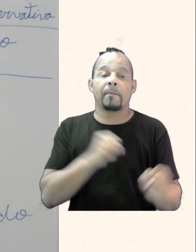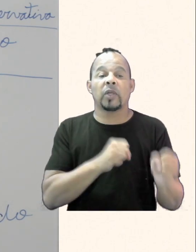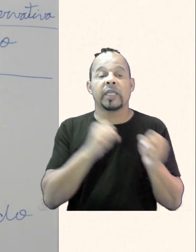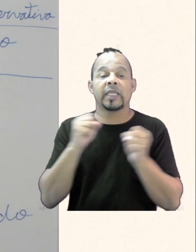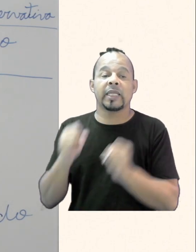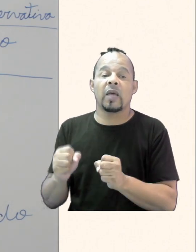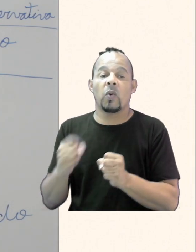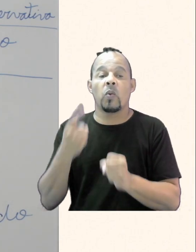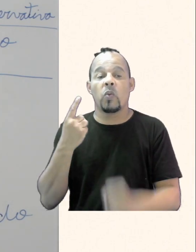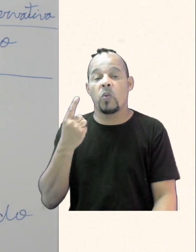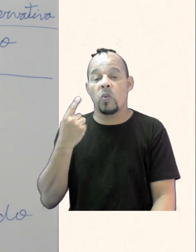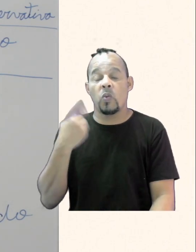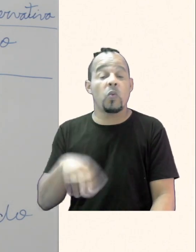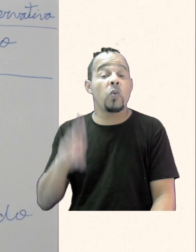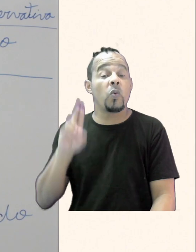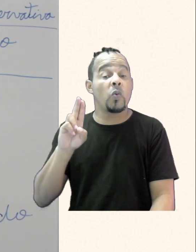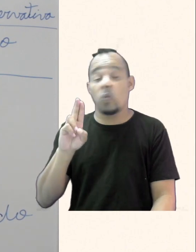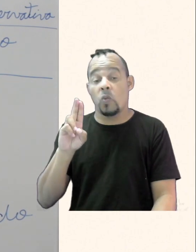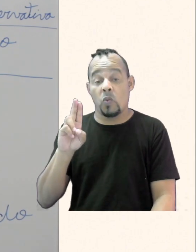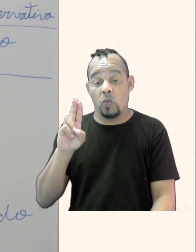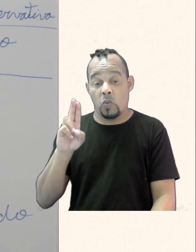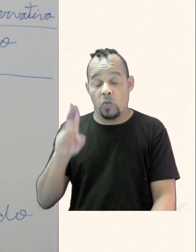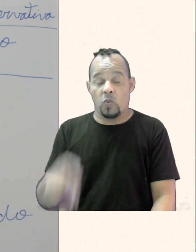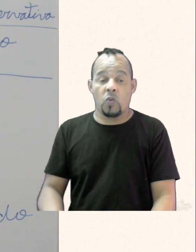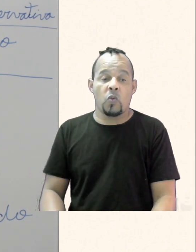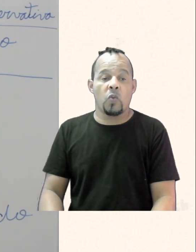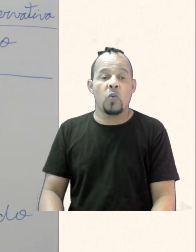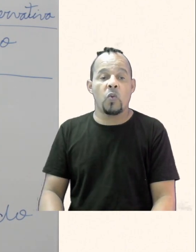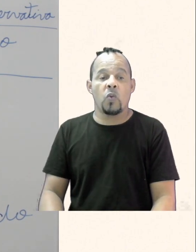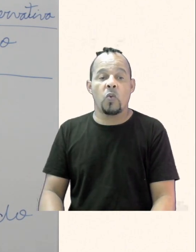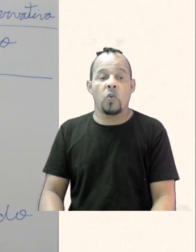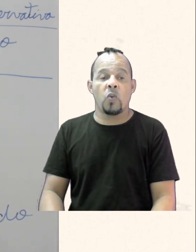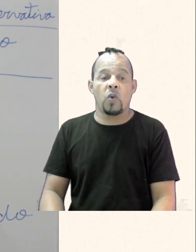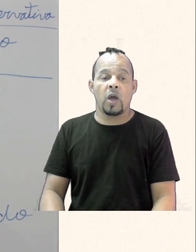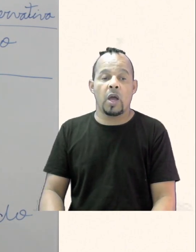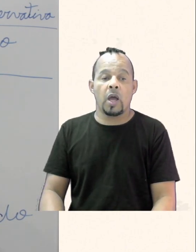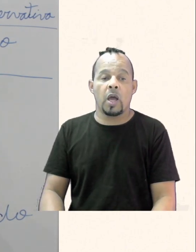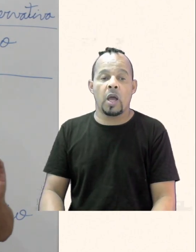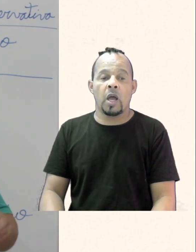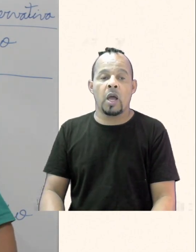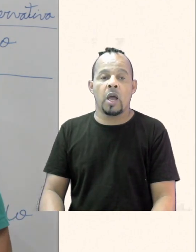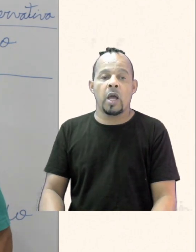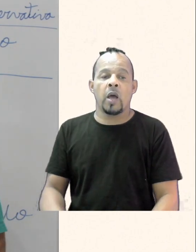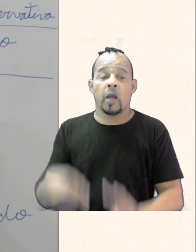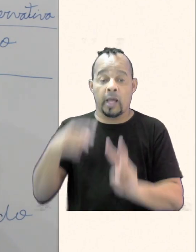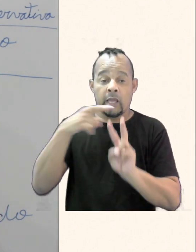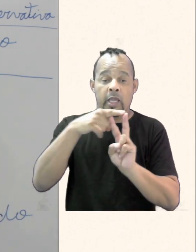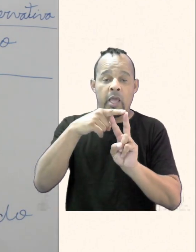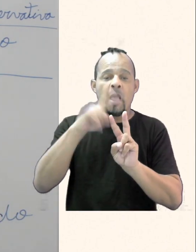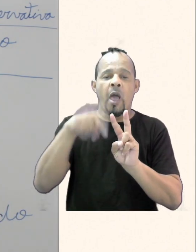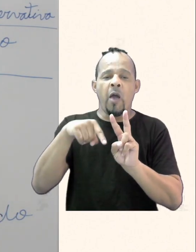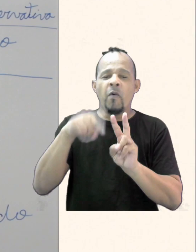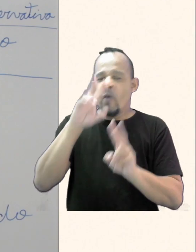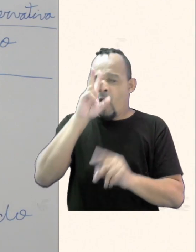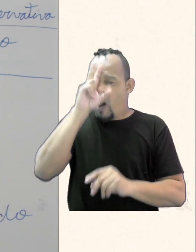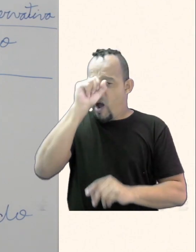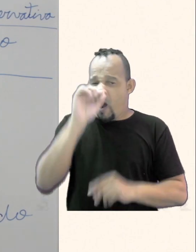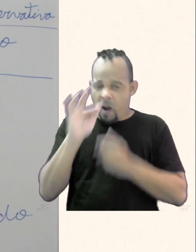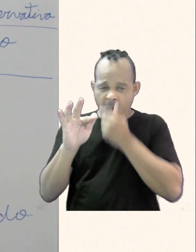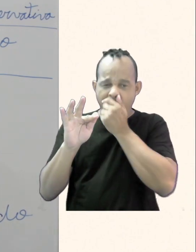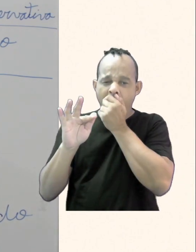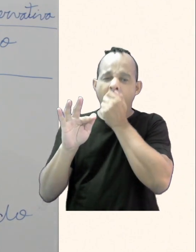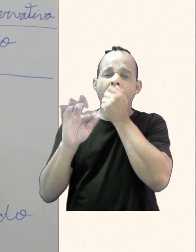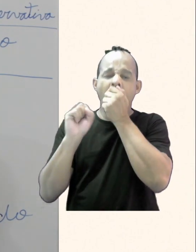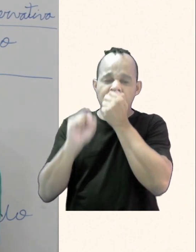que o seu gradiente dê a força F, nós também podemos afirmar que F